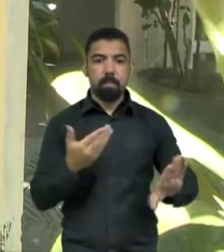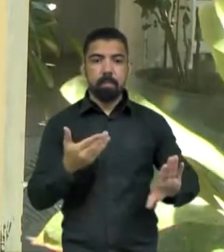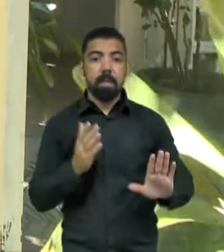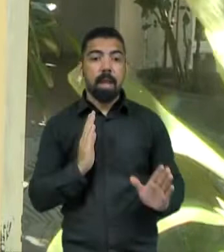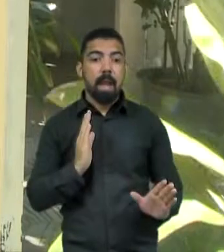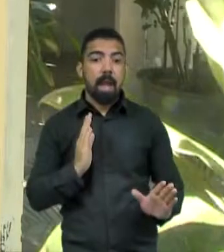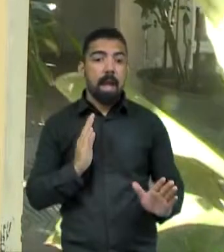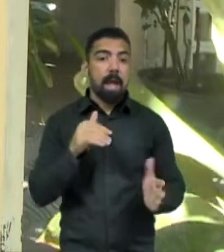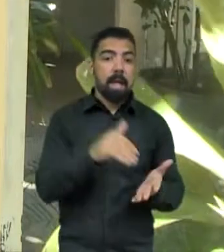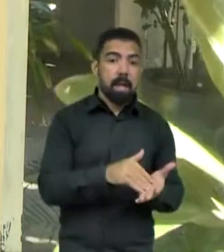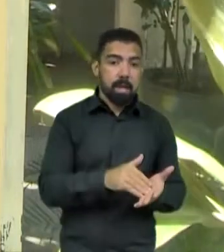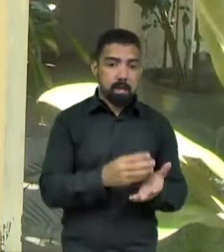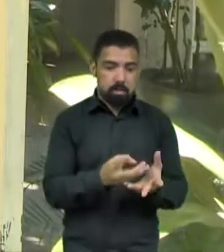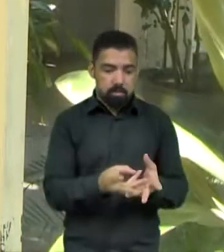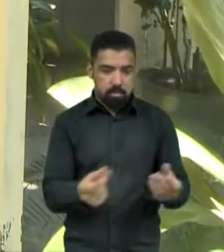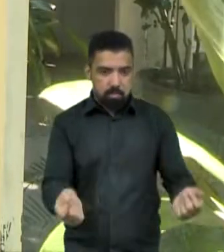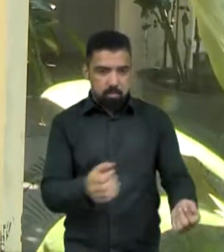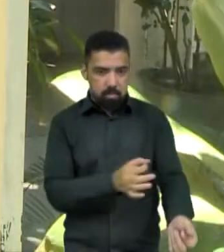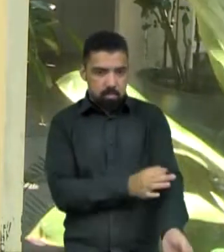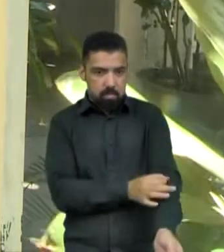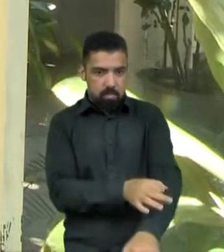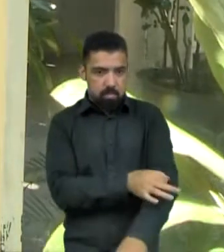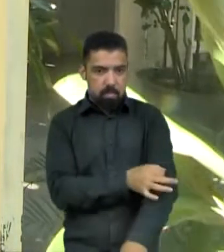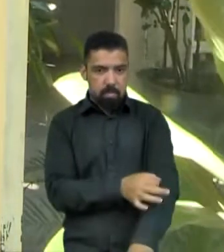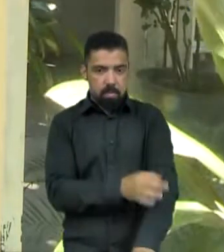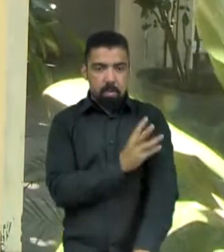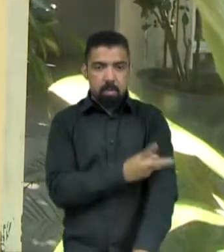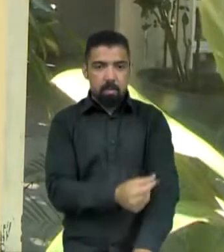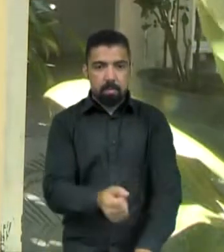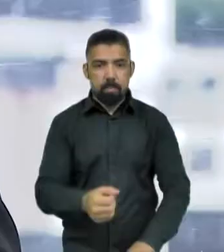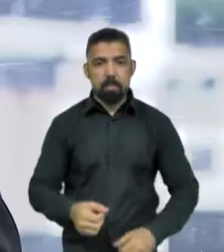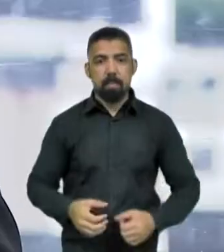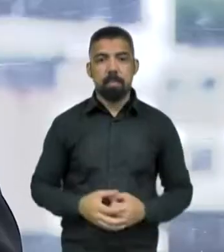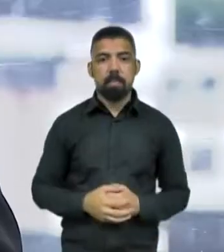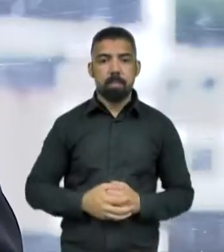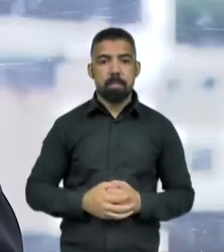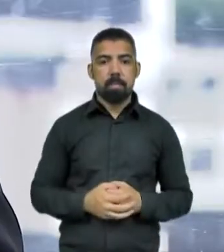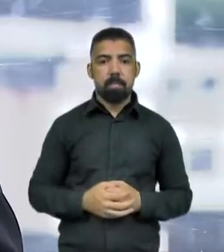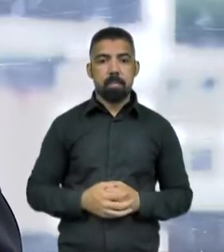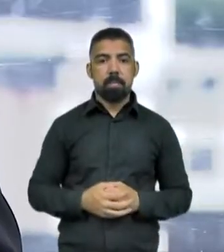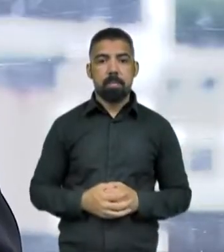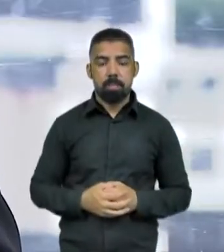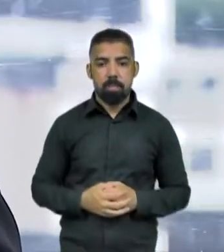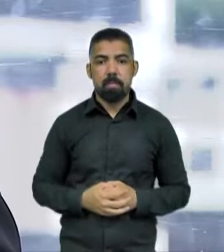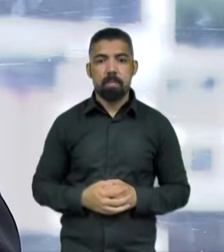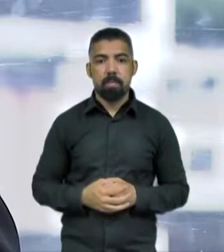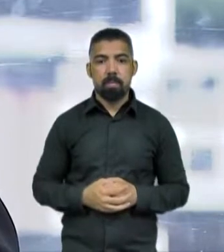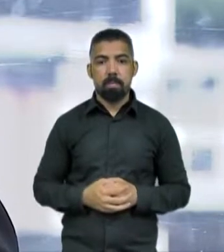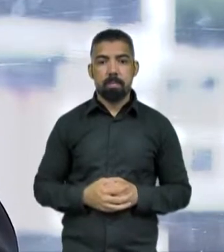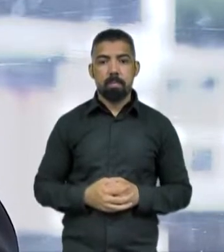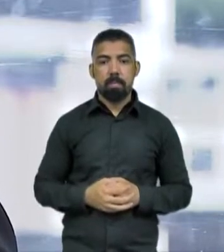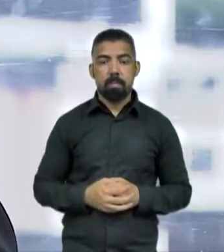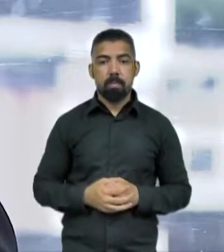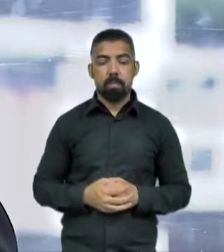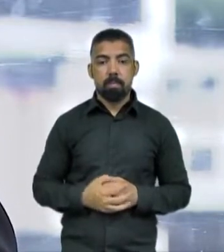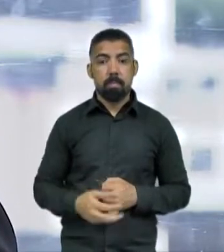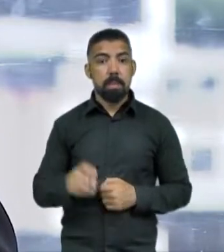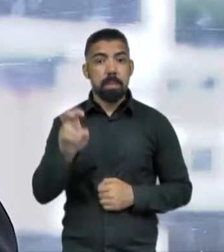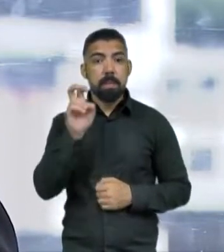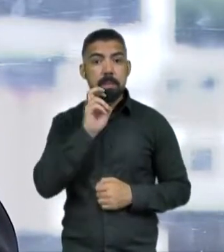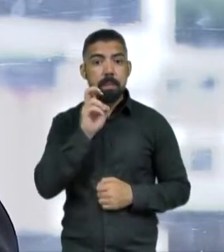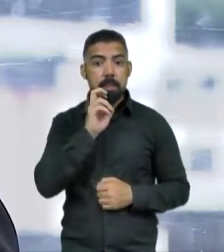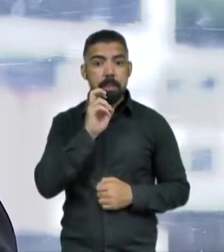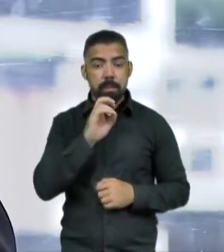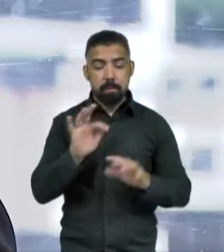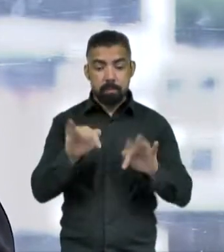sido resolvidas completamente e substituídas por uma nova pele. E no fim da tarde desta quinta-feira, foi confirmado